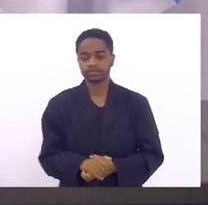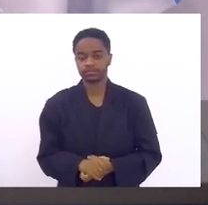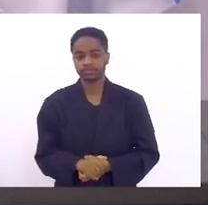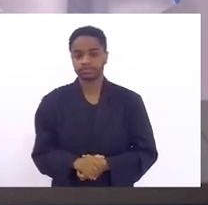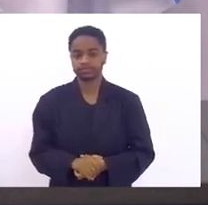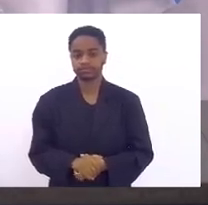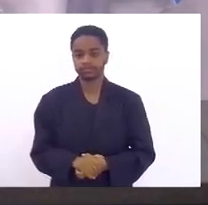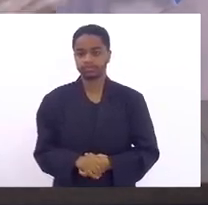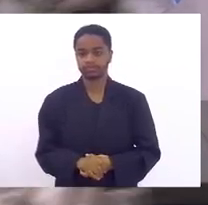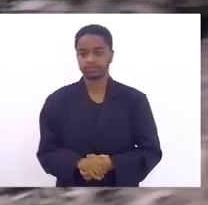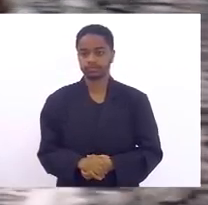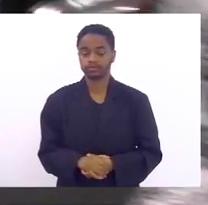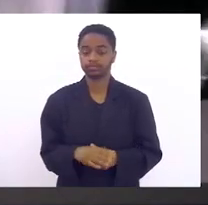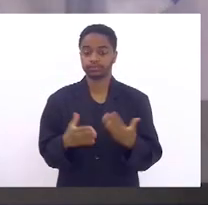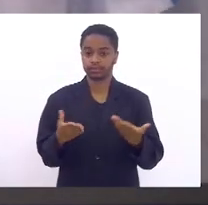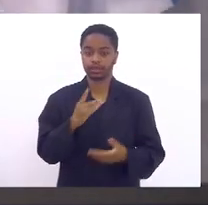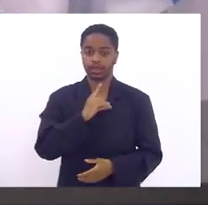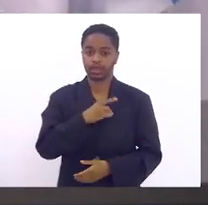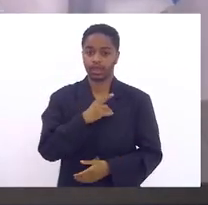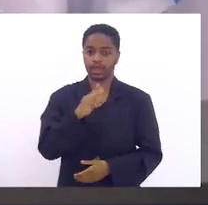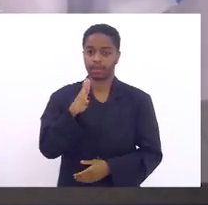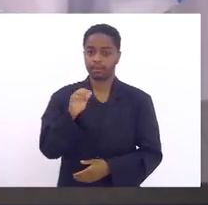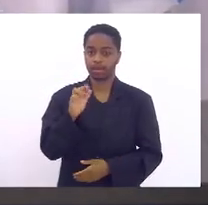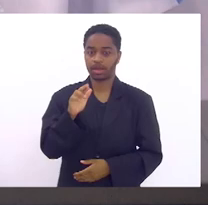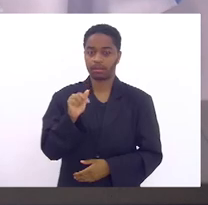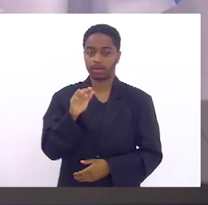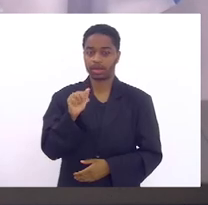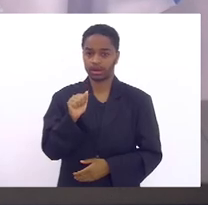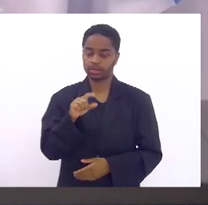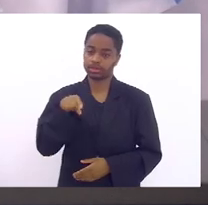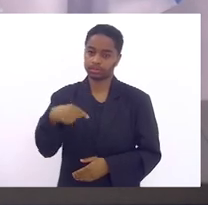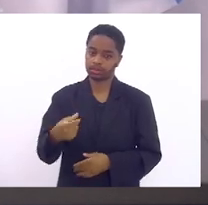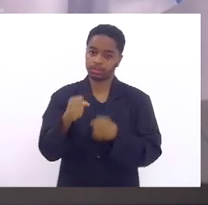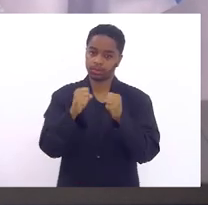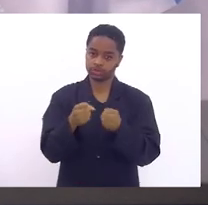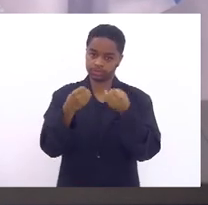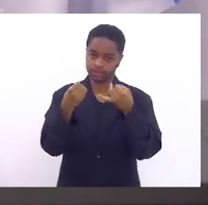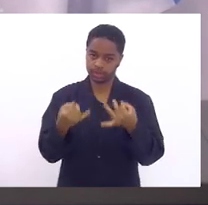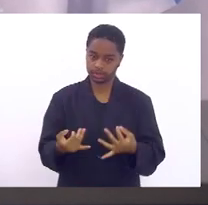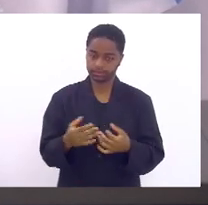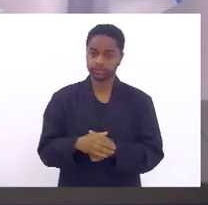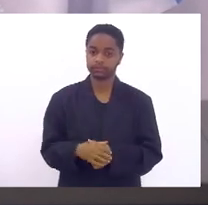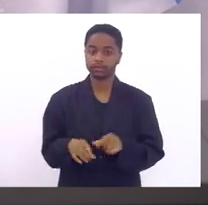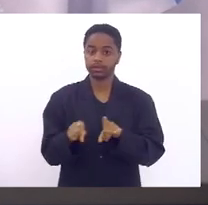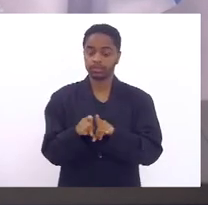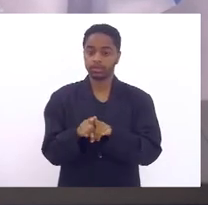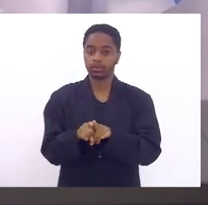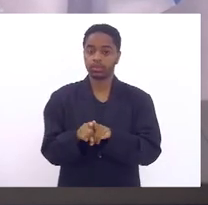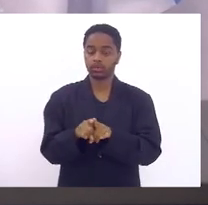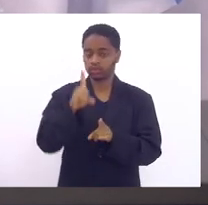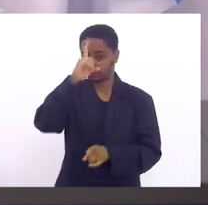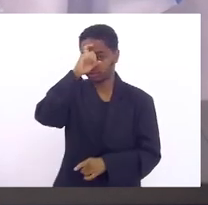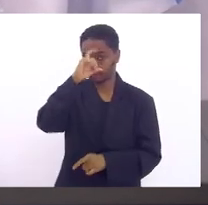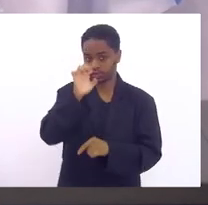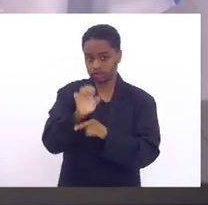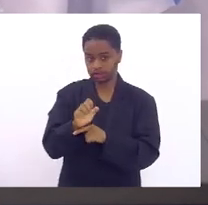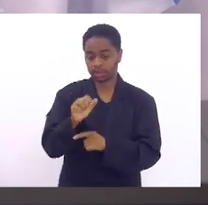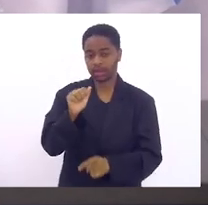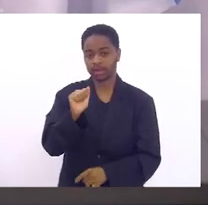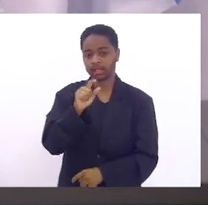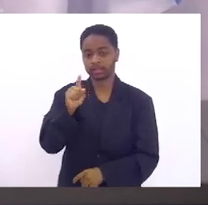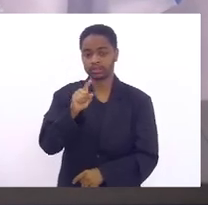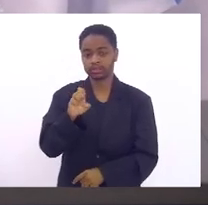a delegada Bárbara lomba pode falar um pouquinho do caso pra gente teve Hospital Estadual Azevedo Lima também diante